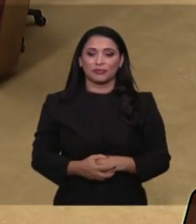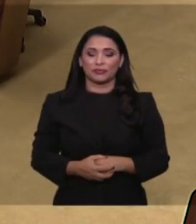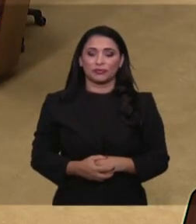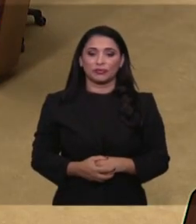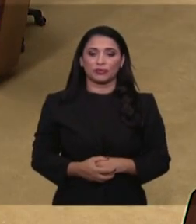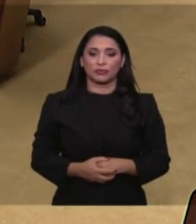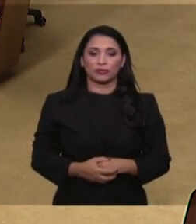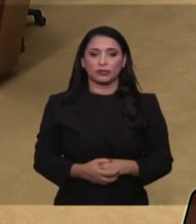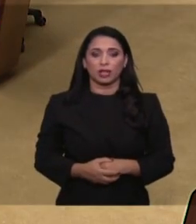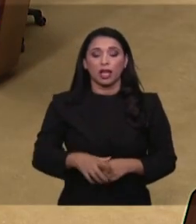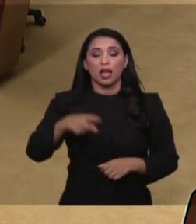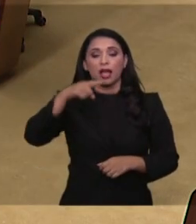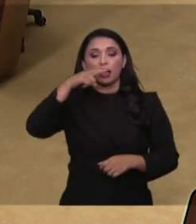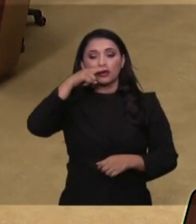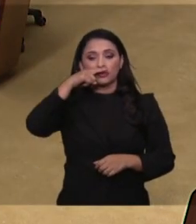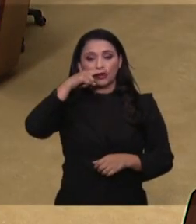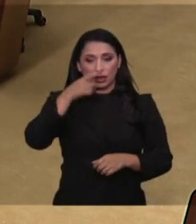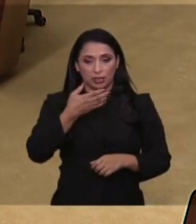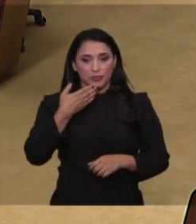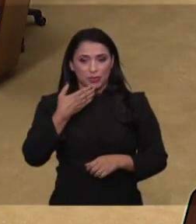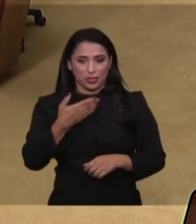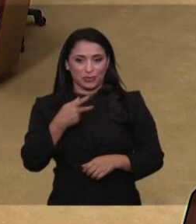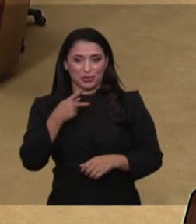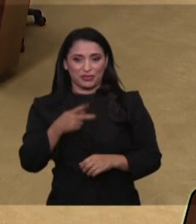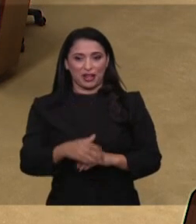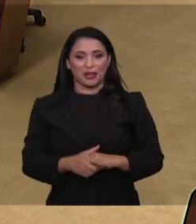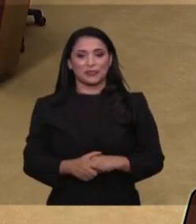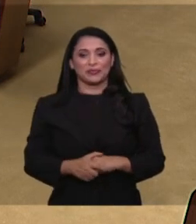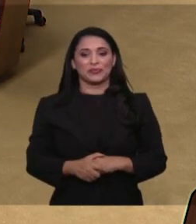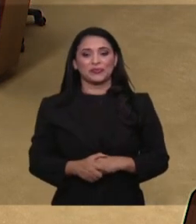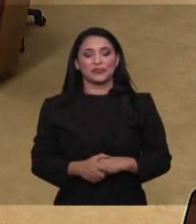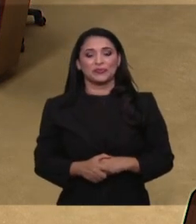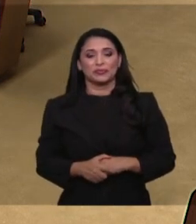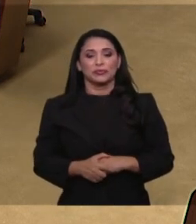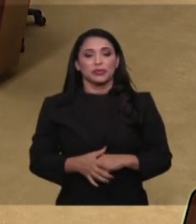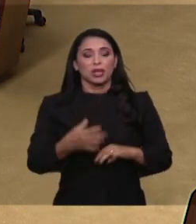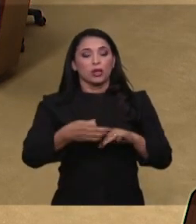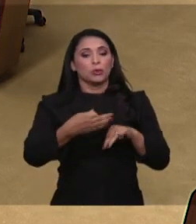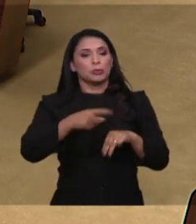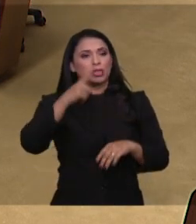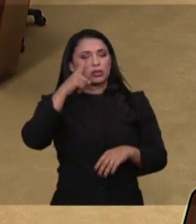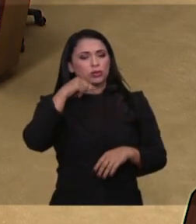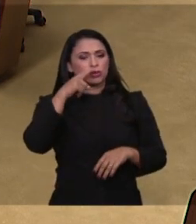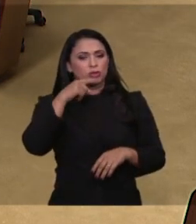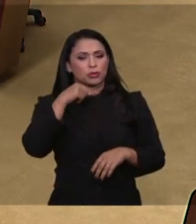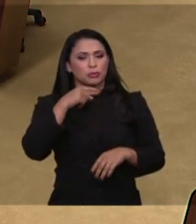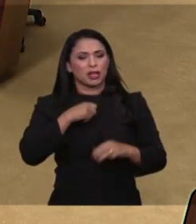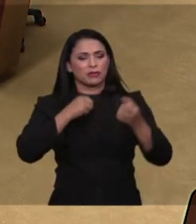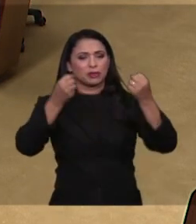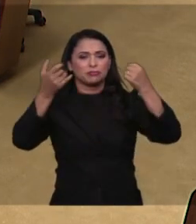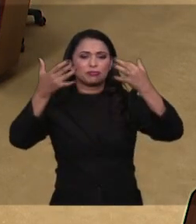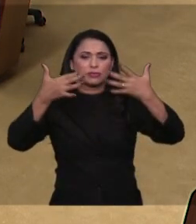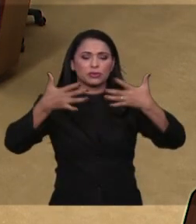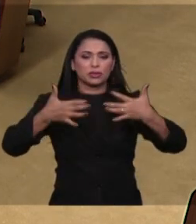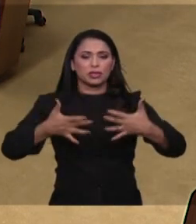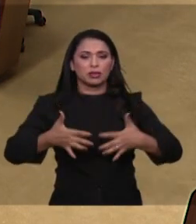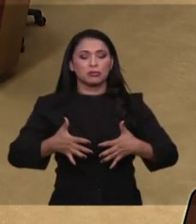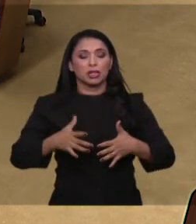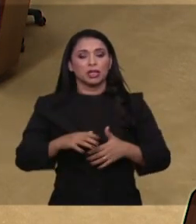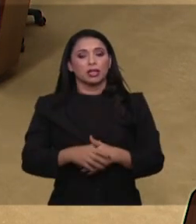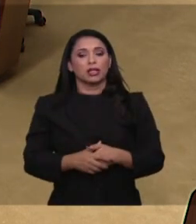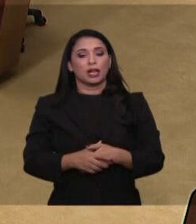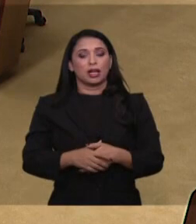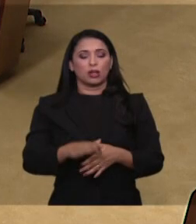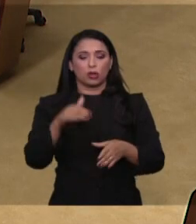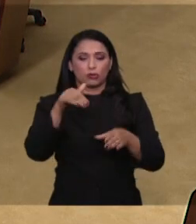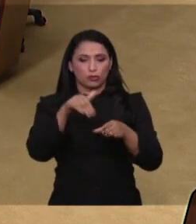Ministro Alexandre, posso dizer, por favor, apenas me permite. O ministro Gilmar vem de mencionar todo, na esteira do voto